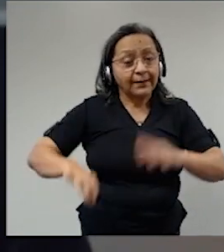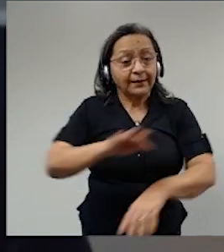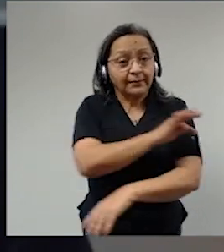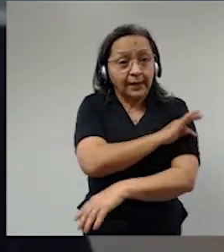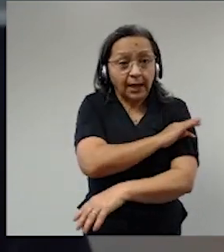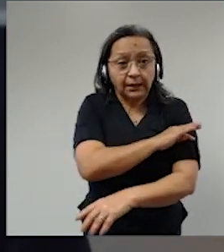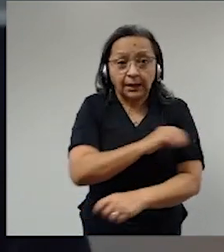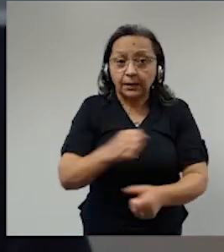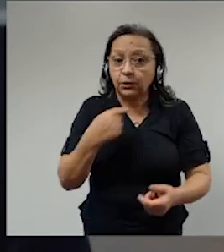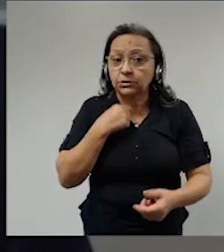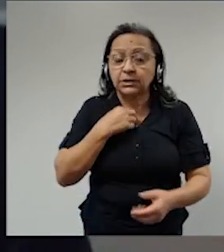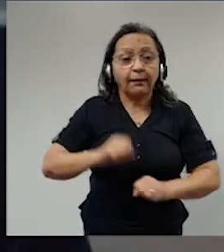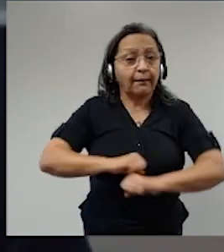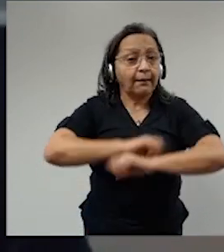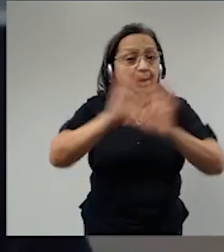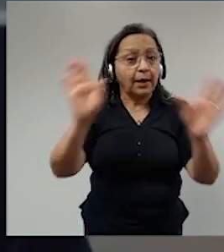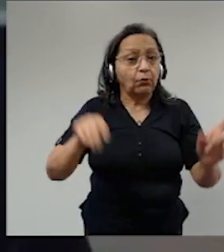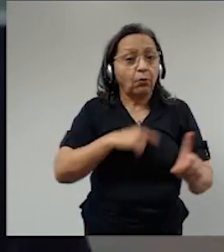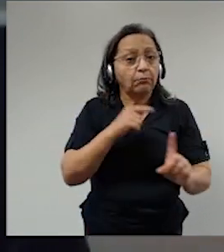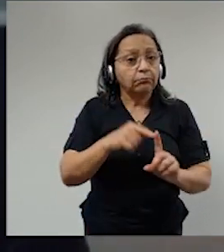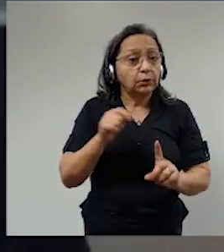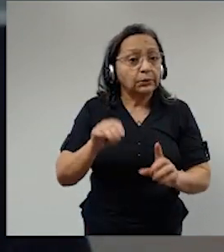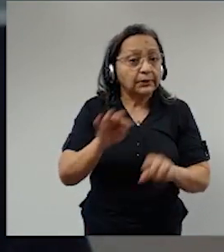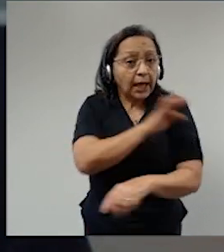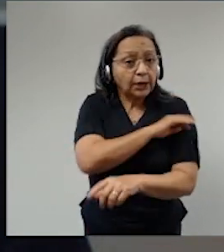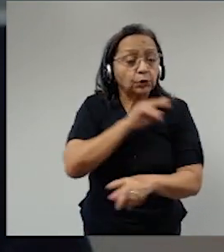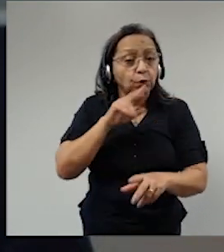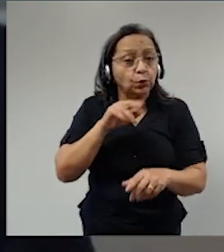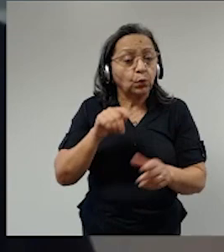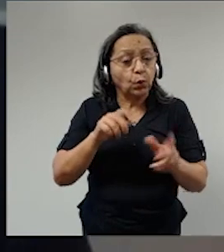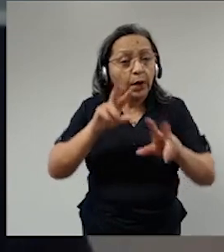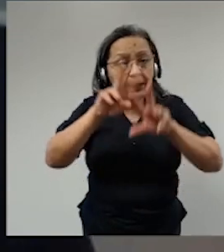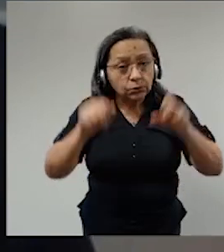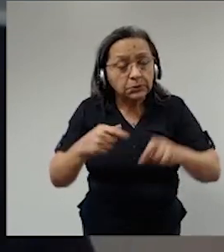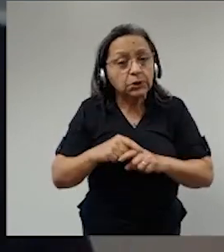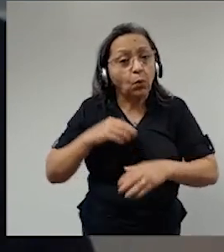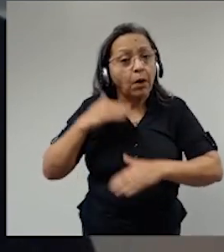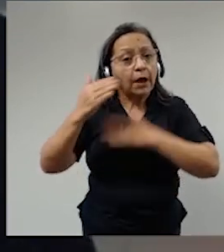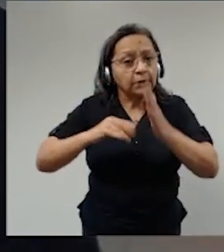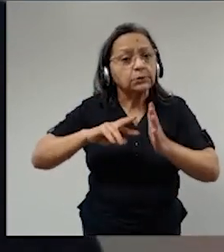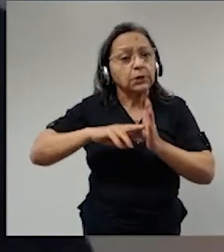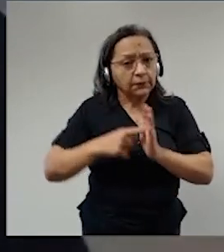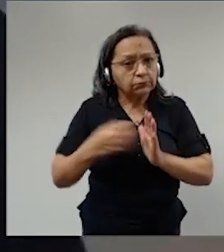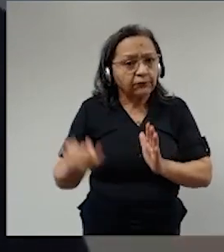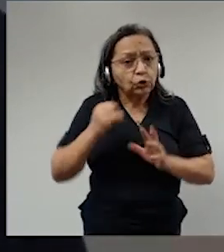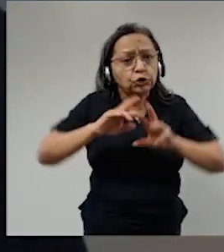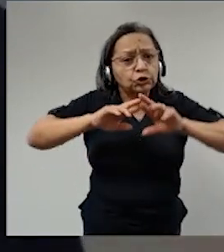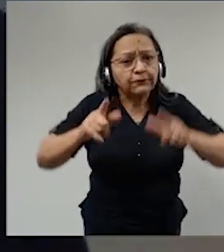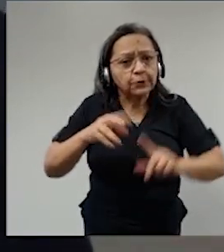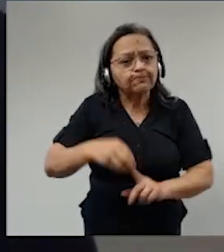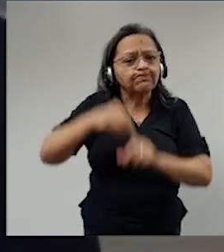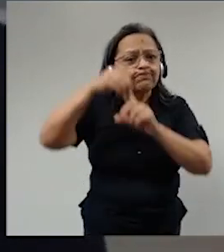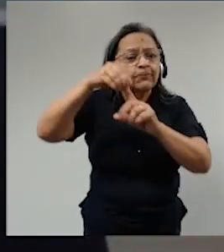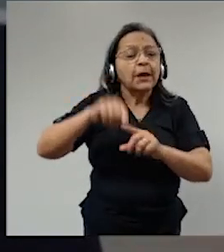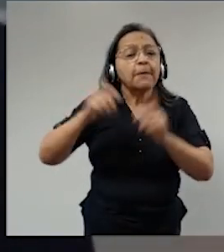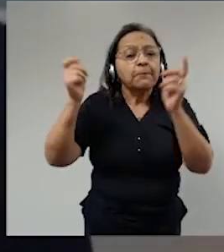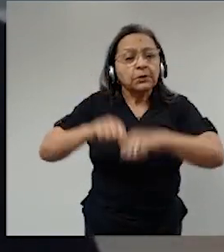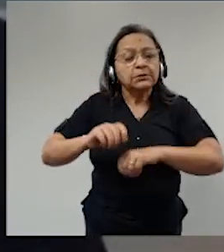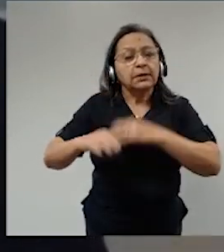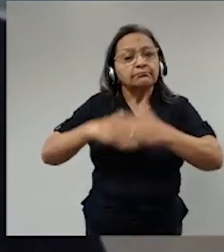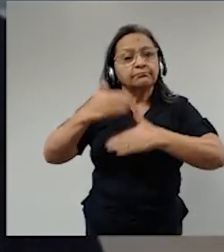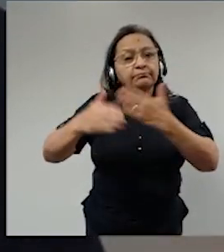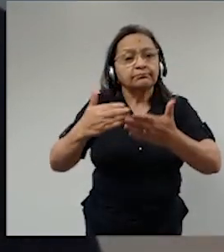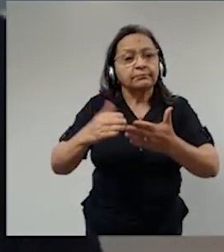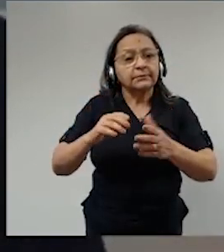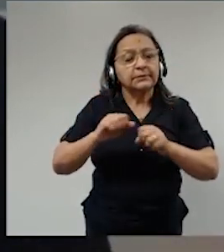ser óbvio para um técnico no assunto, tem que ser um avanço significativo e ela tem que poder ser reproduzida em série, é